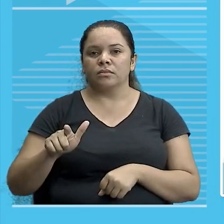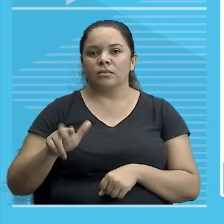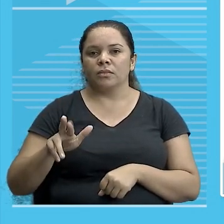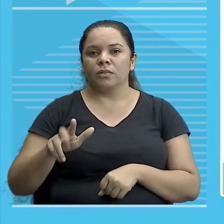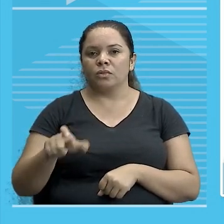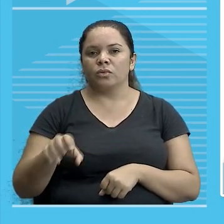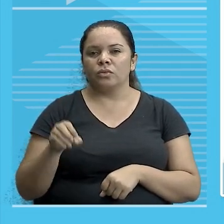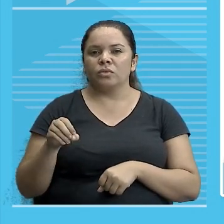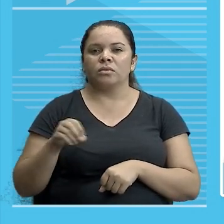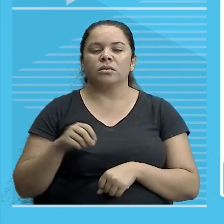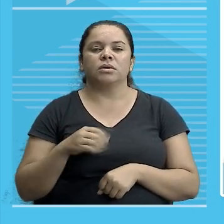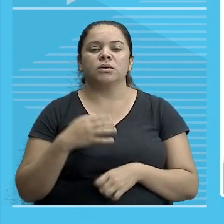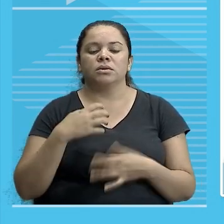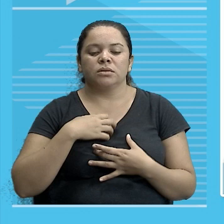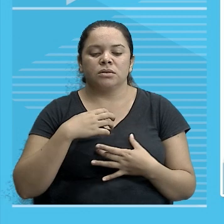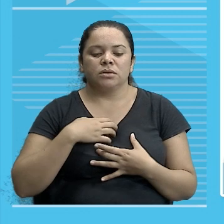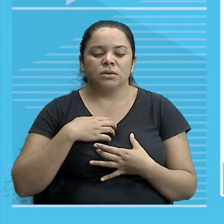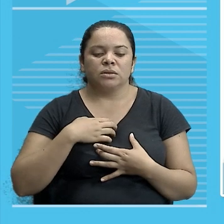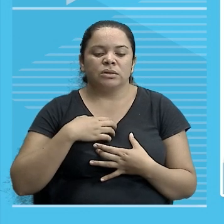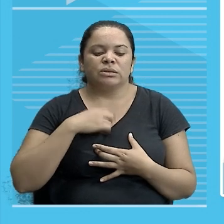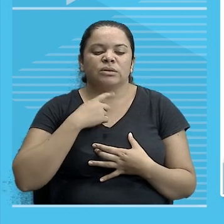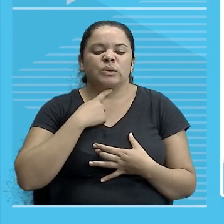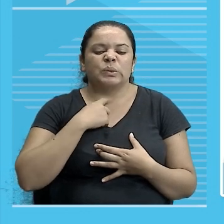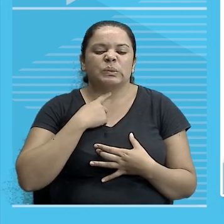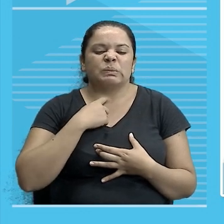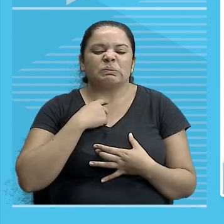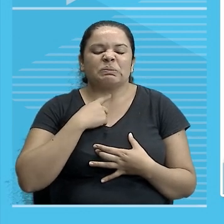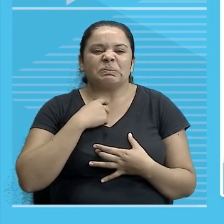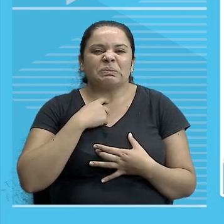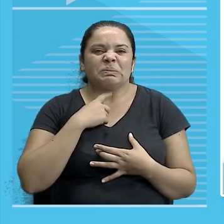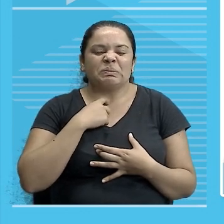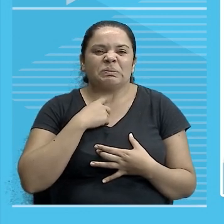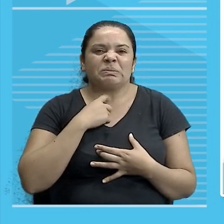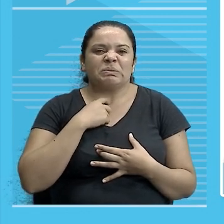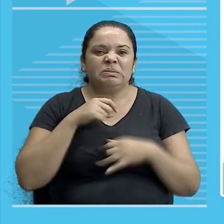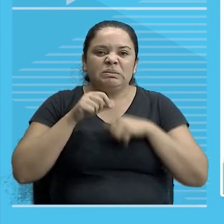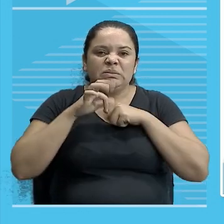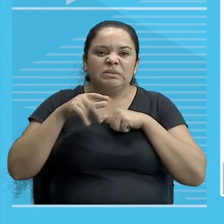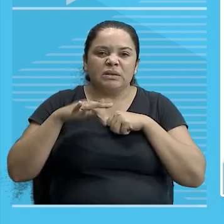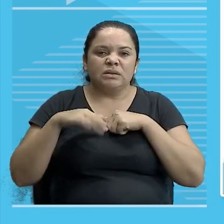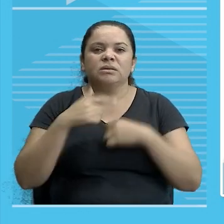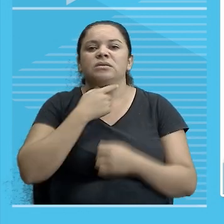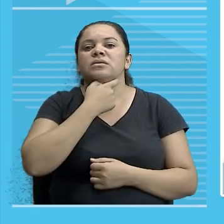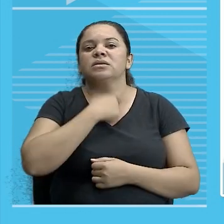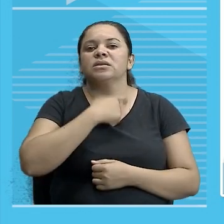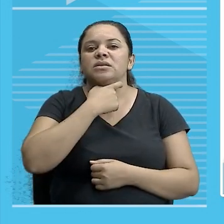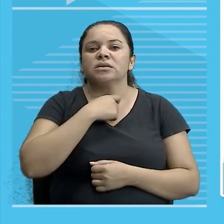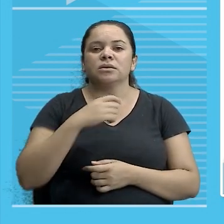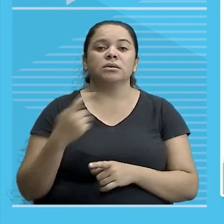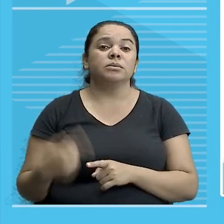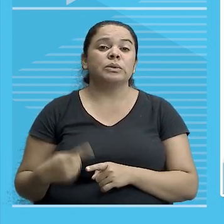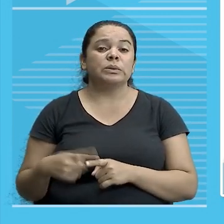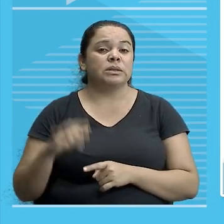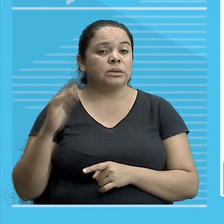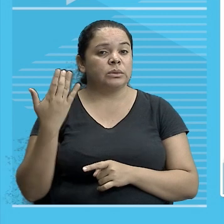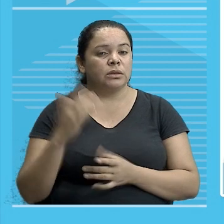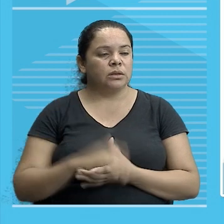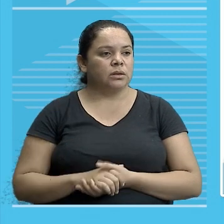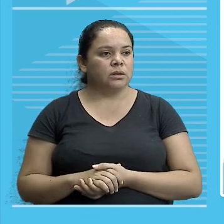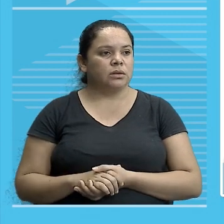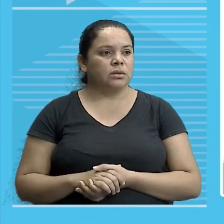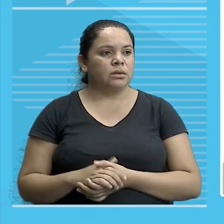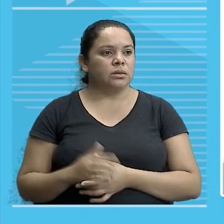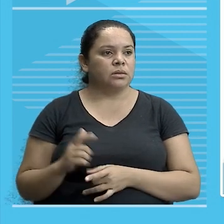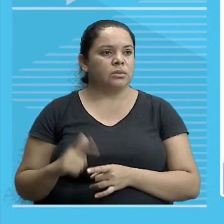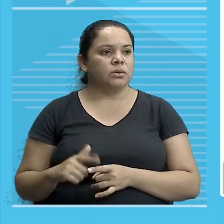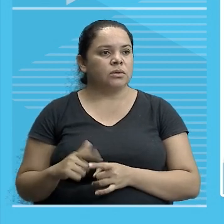né? Pois é, por que isso acontece? Aqui você tem uma válvula chamada de cárdia que impede o